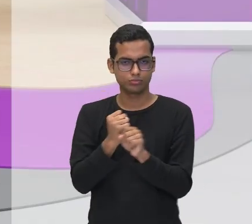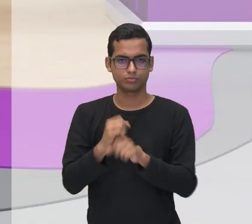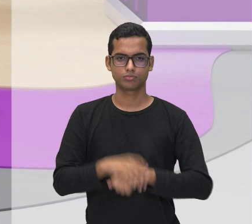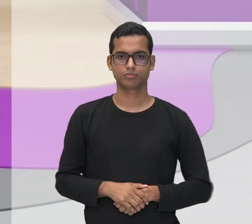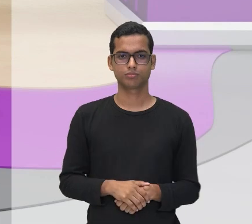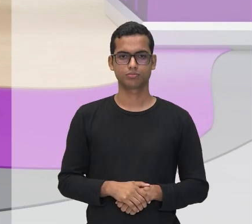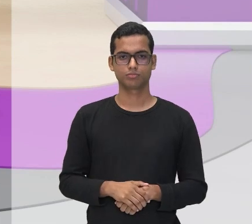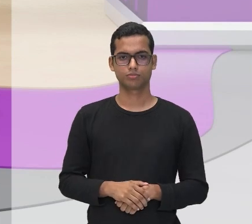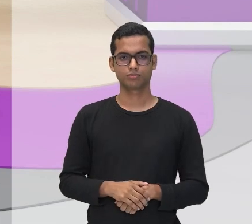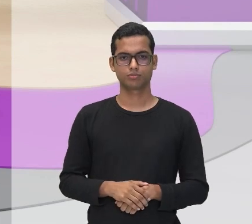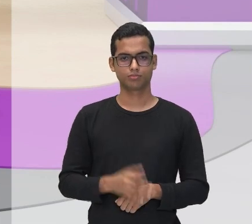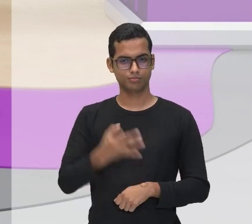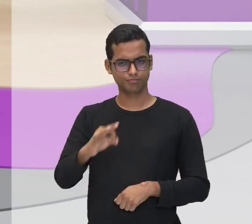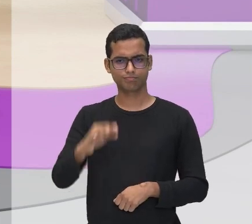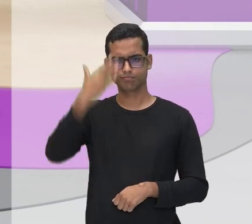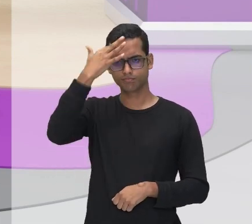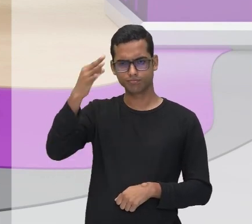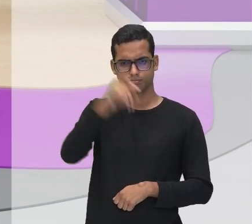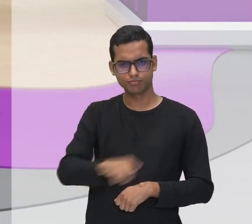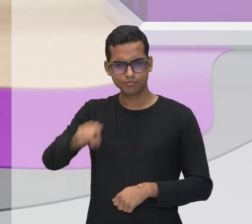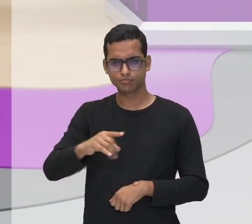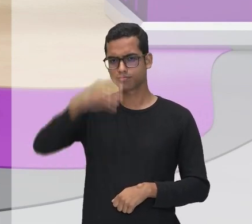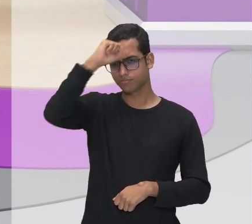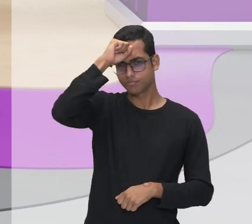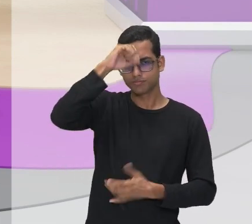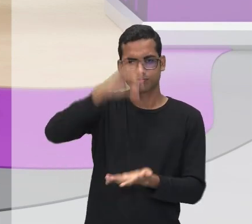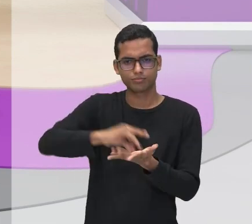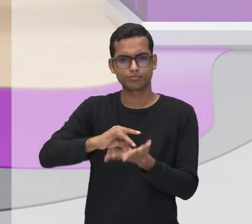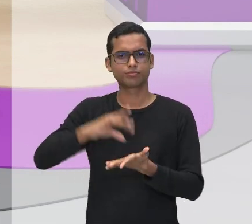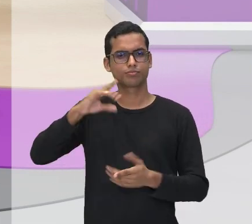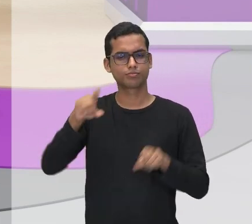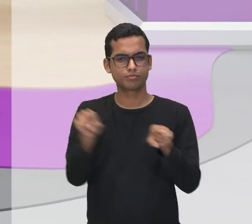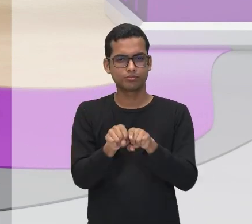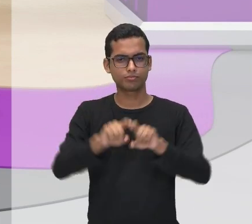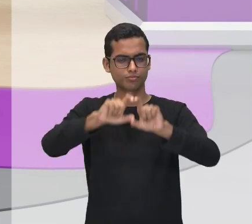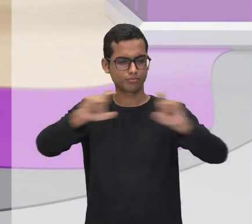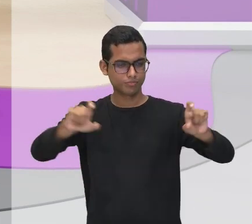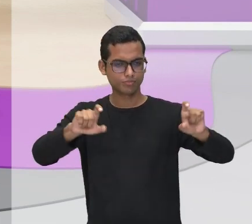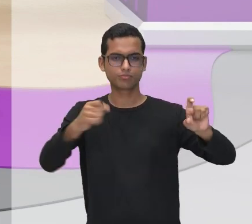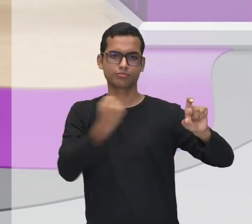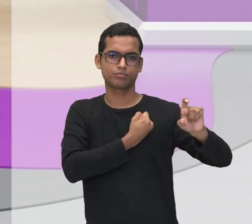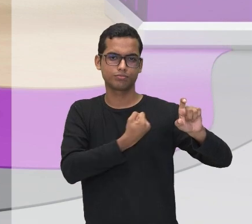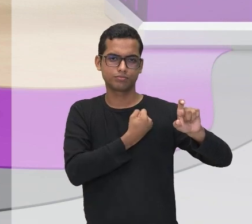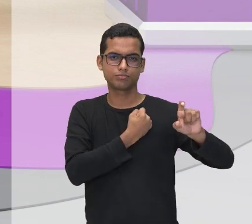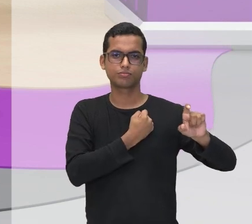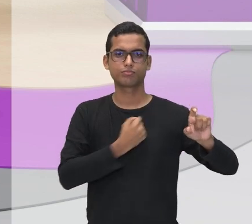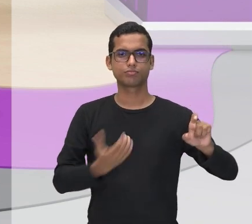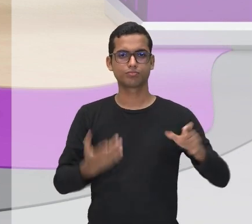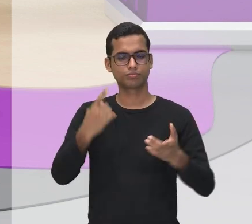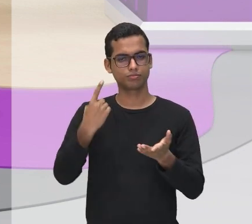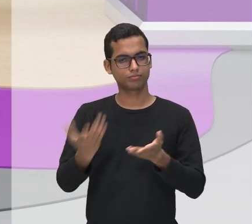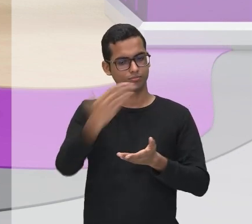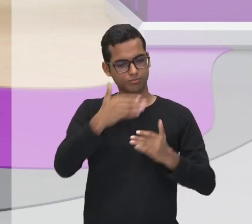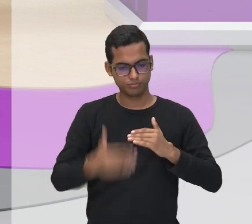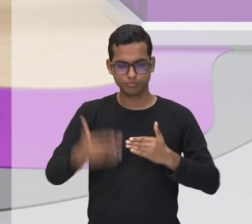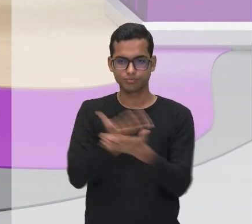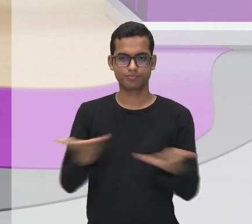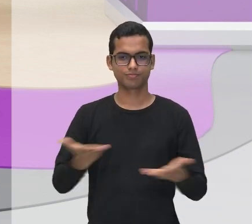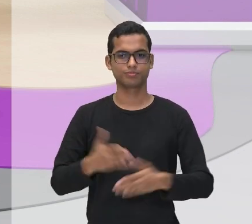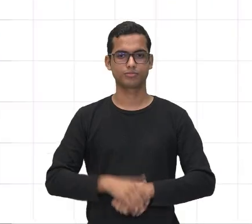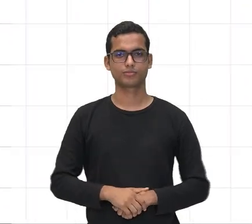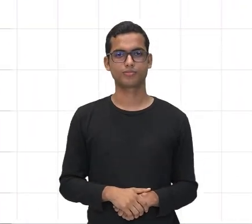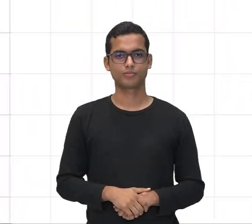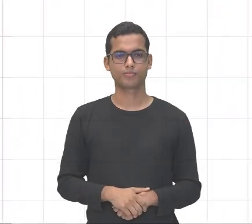alunos, eu tenho certeza que você quer aprender um pouco mais de expressões numéricas, então te convido a vir comigo para esta aula.